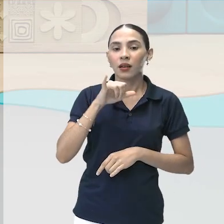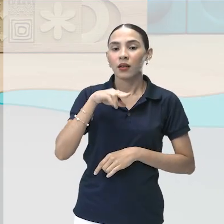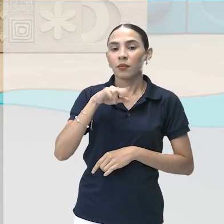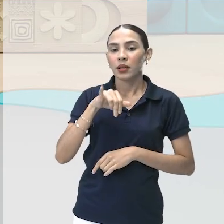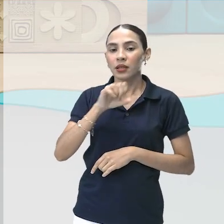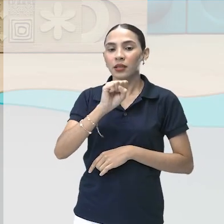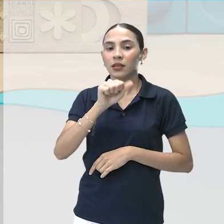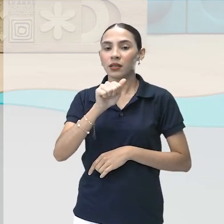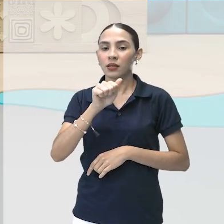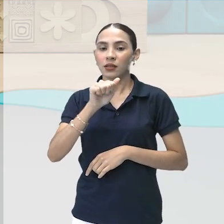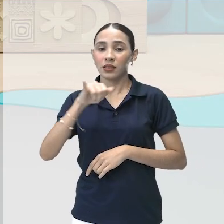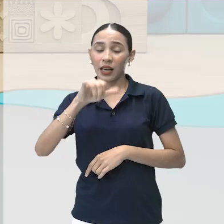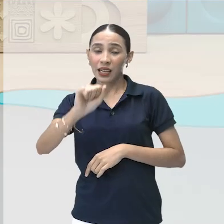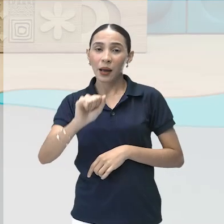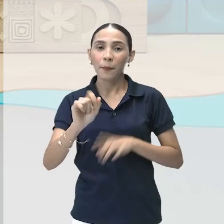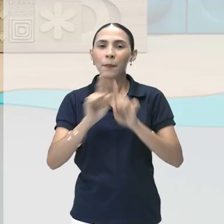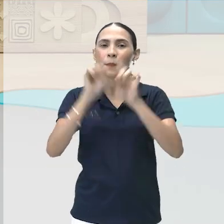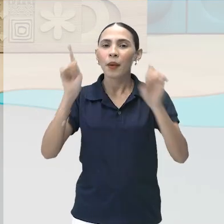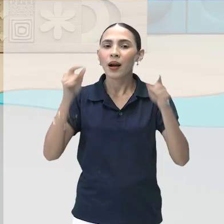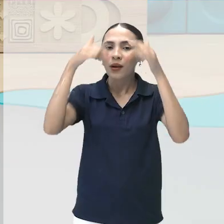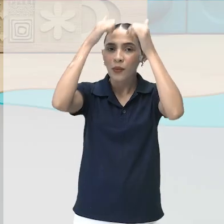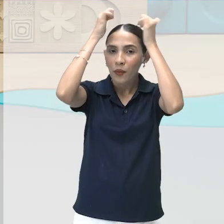Então, e o cabelo?